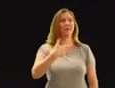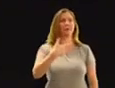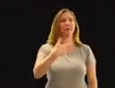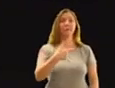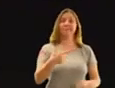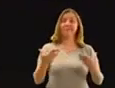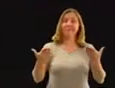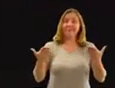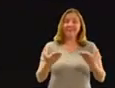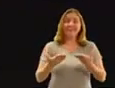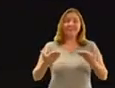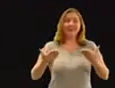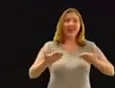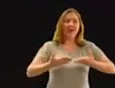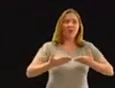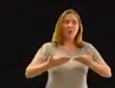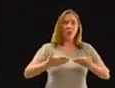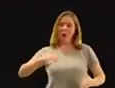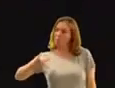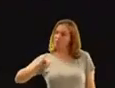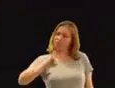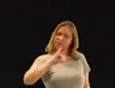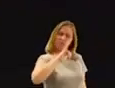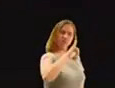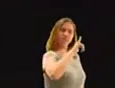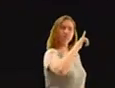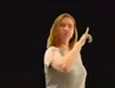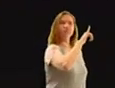agora está com uma nave espacial.